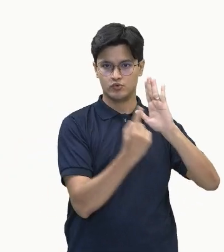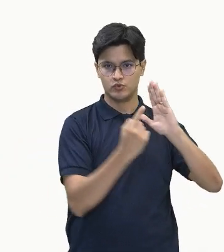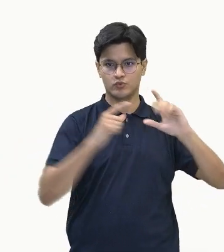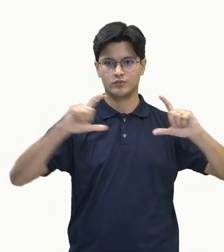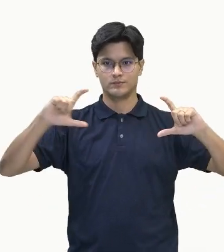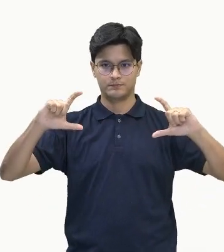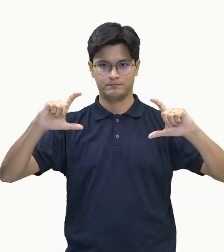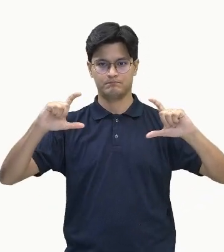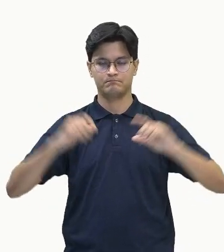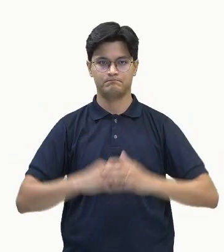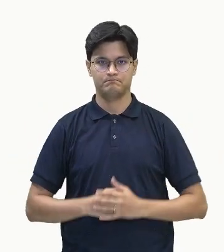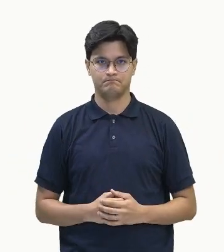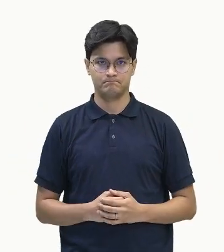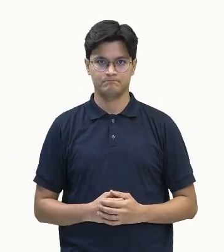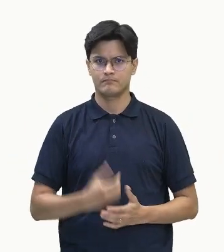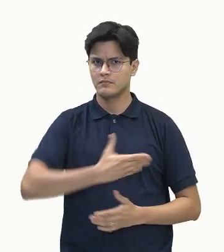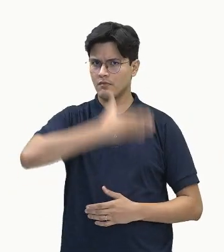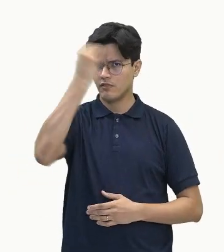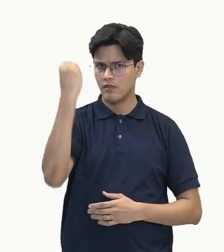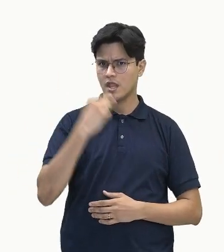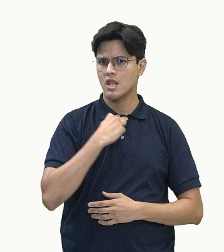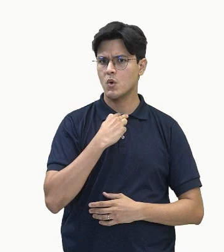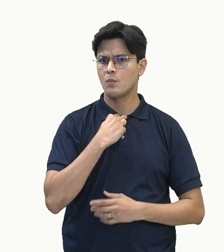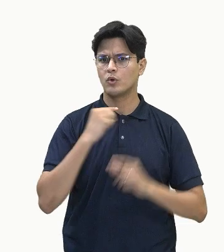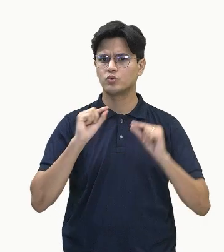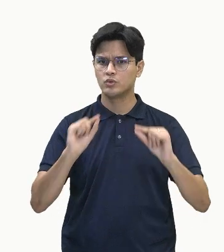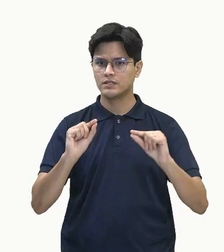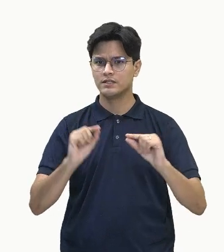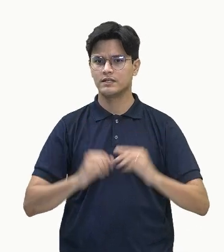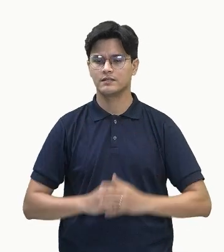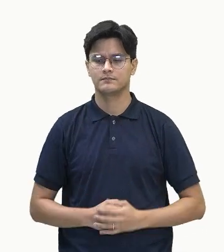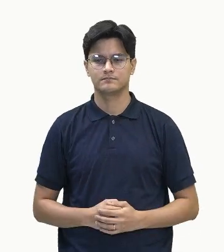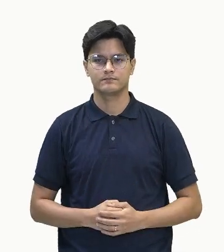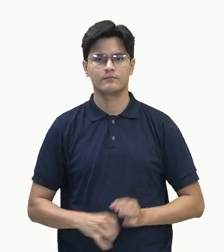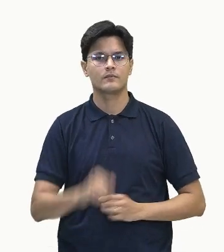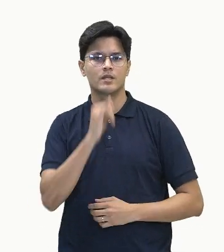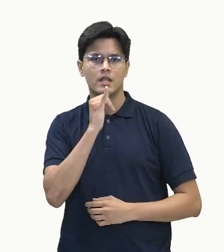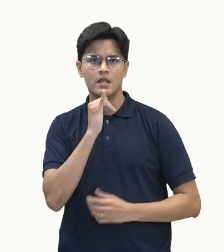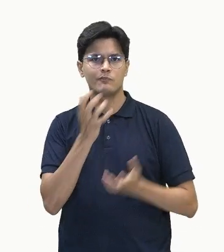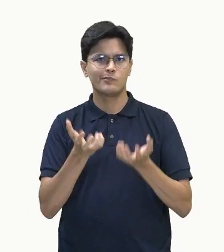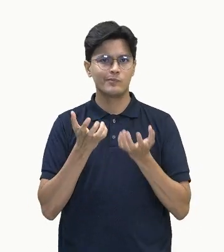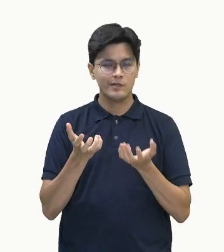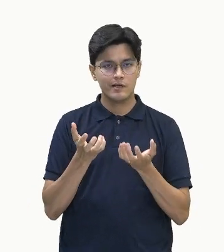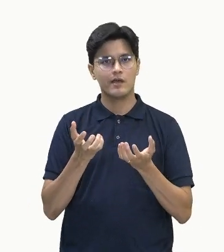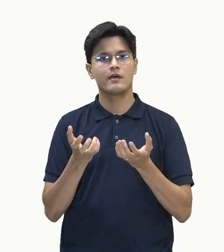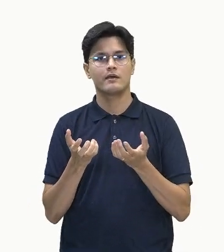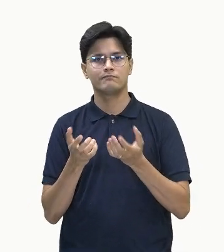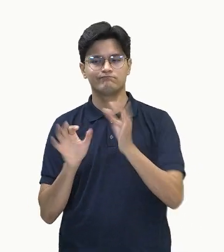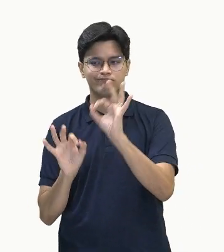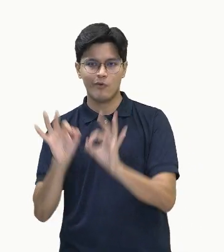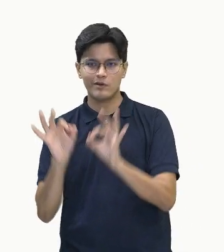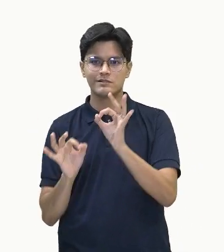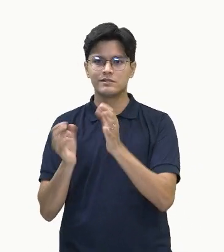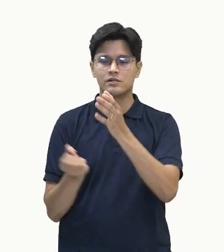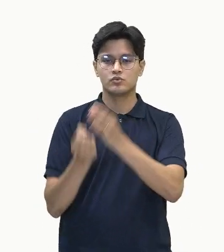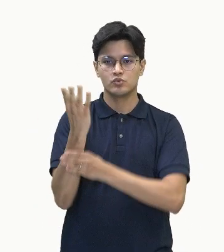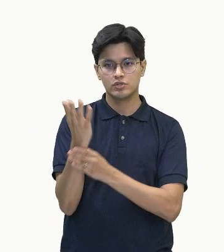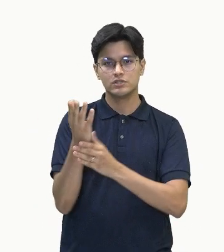não podem esquecer, pessoal, independente se vocês forem formar uma figura ou, na verdade,